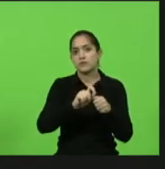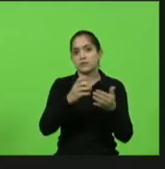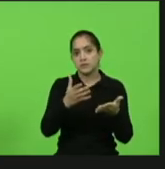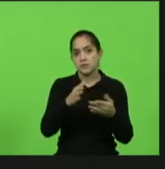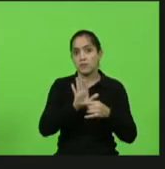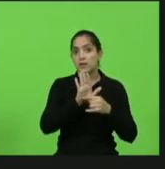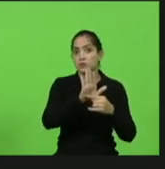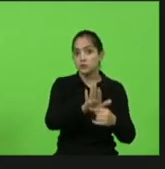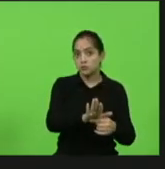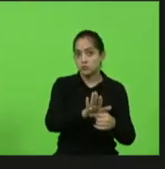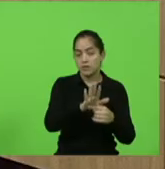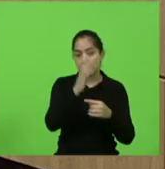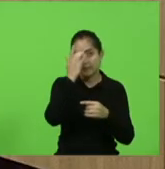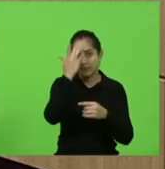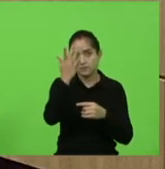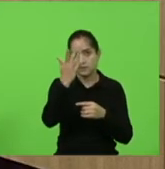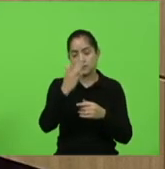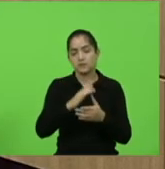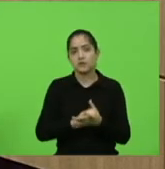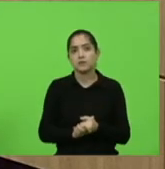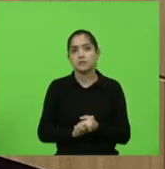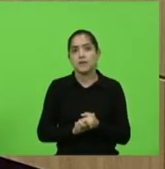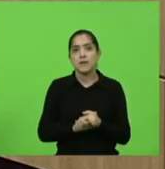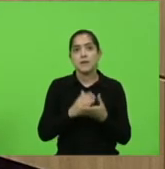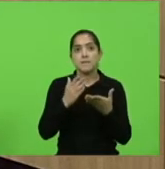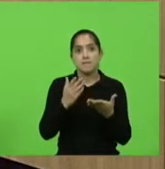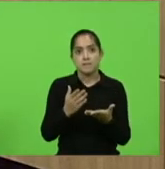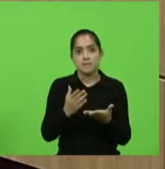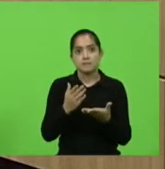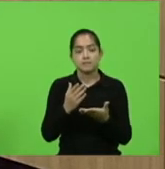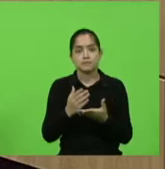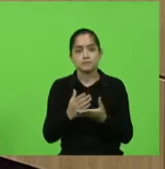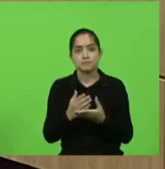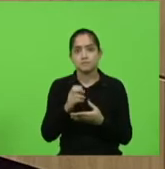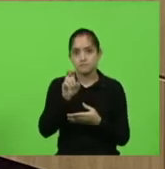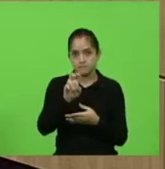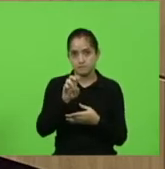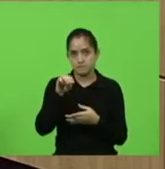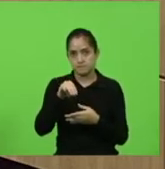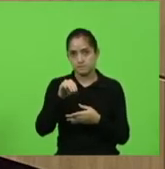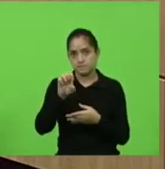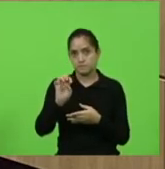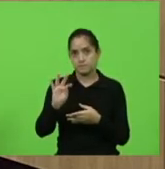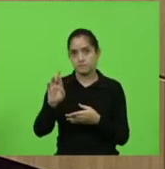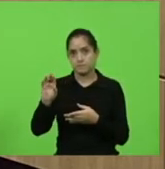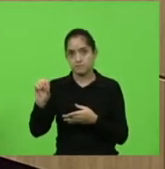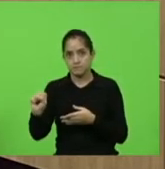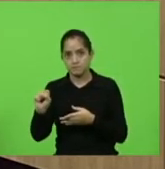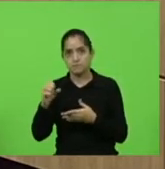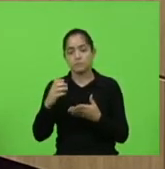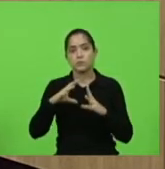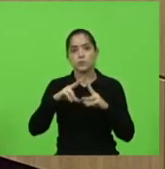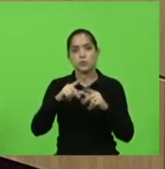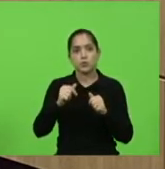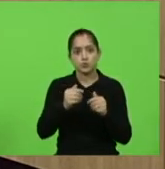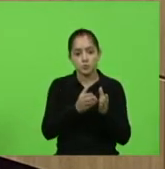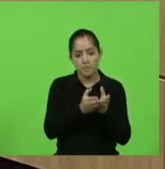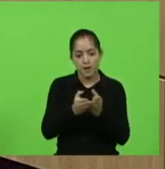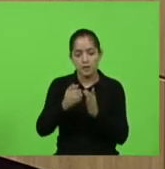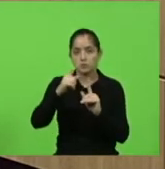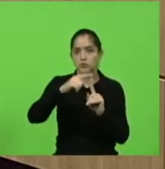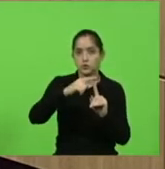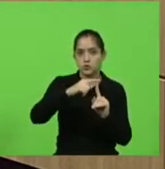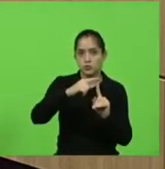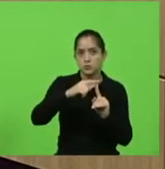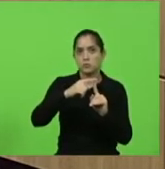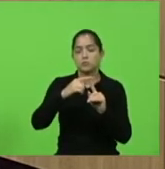a atracação de todas as embarcações. Nós vamos chegar a um calado de 5,5 metros, que vai possibilitar a chegada de qualquer tipo de embarcação, inclusive atuneiros,